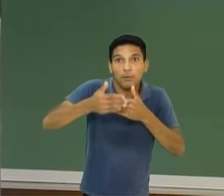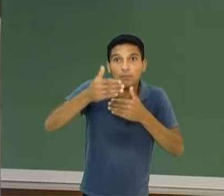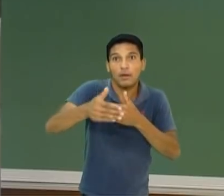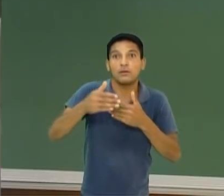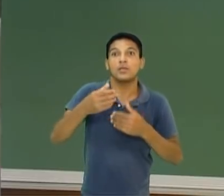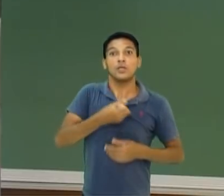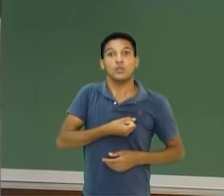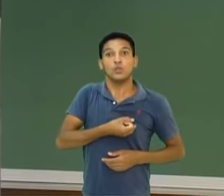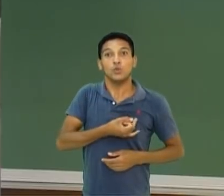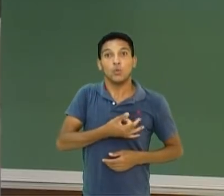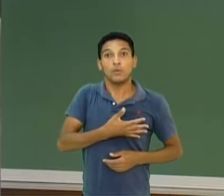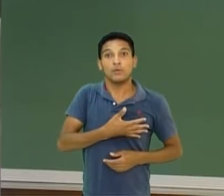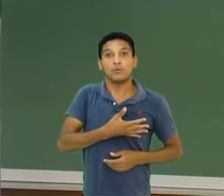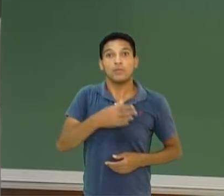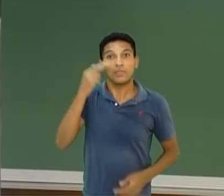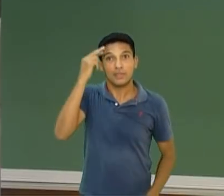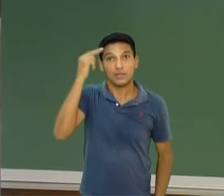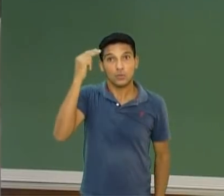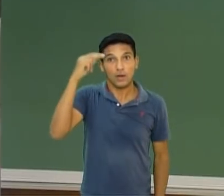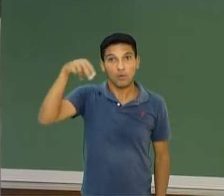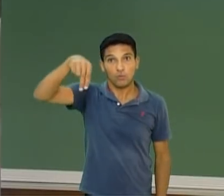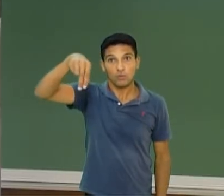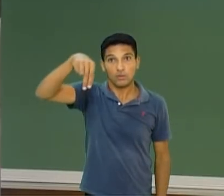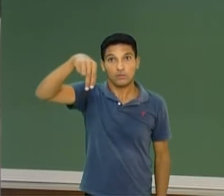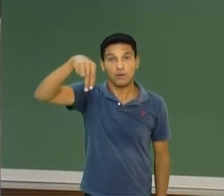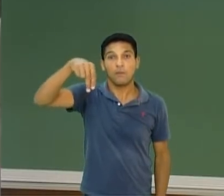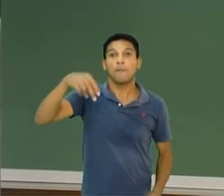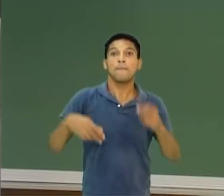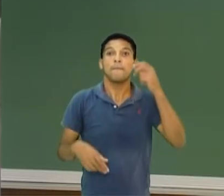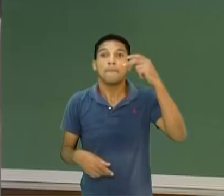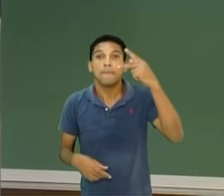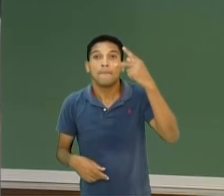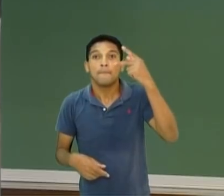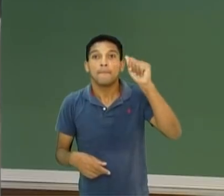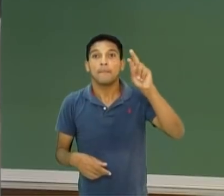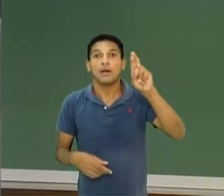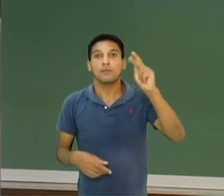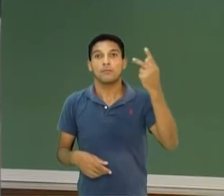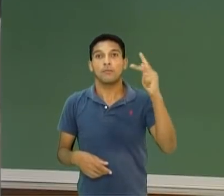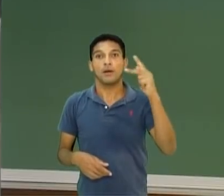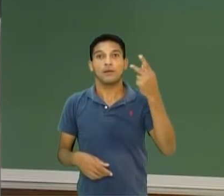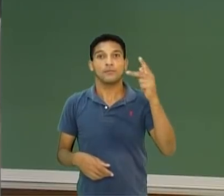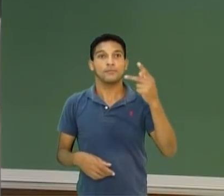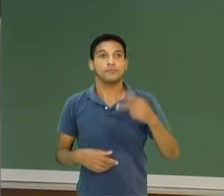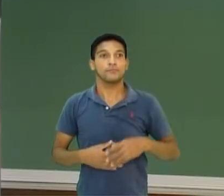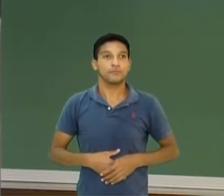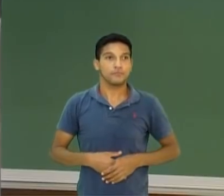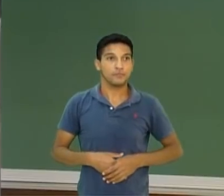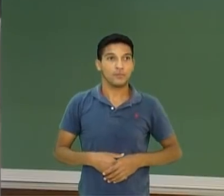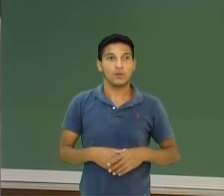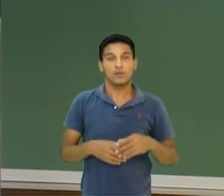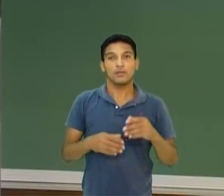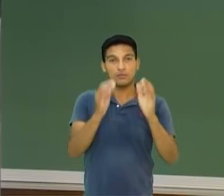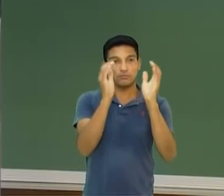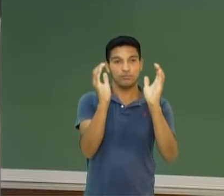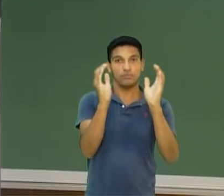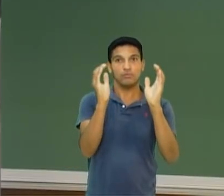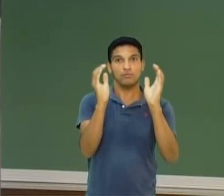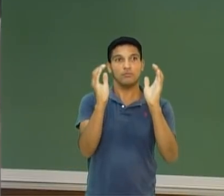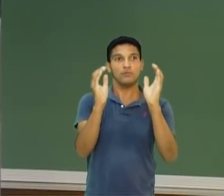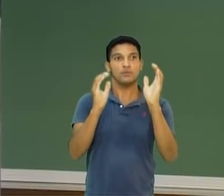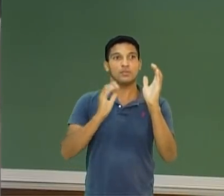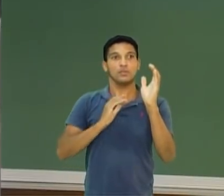criamos também a ideia de sucessor, ok? Bom, primeiro exercício aqui,